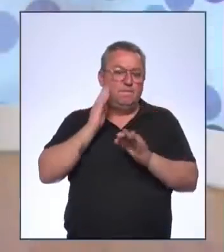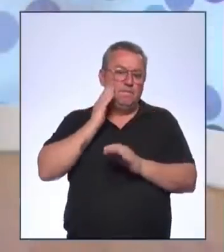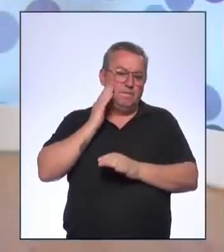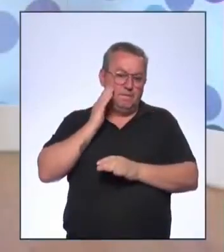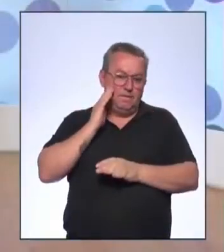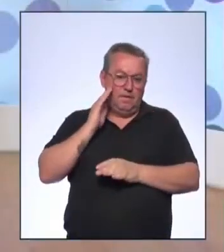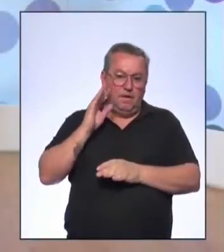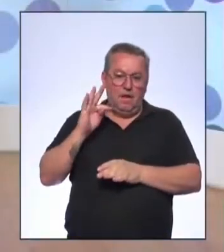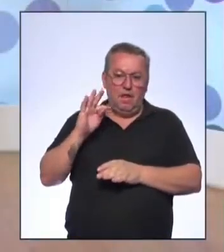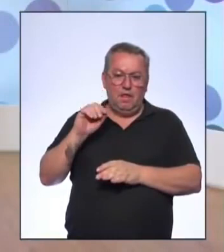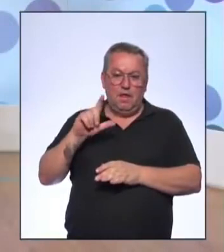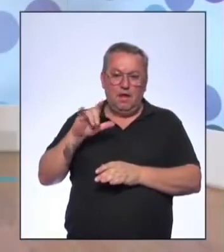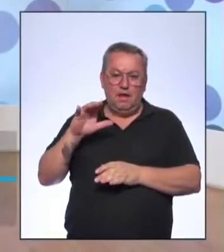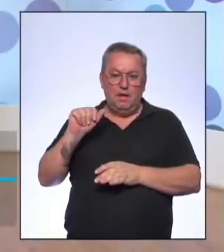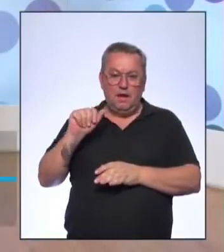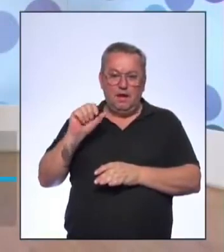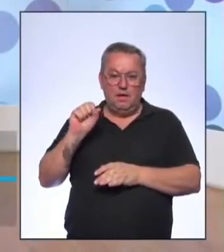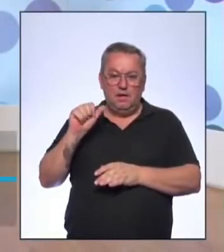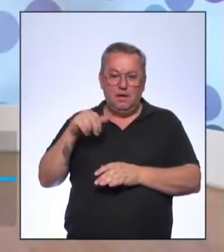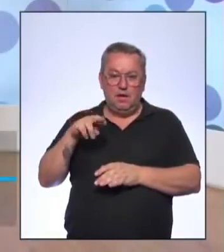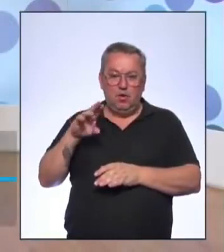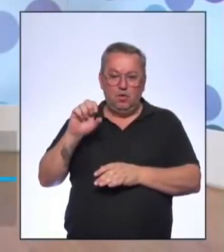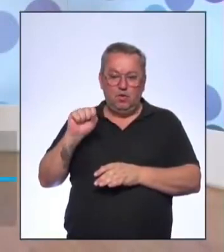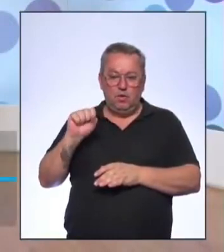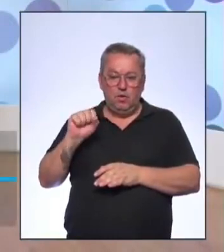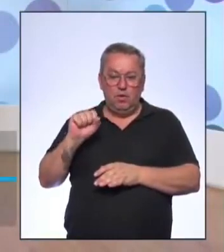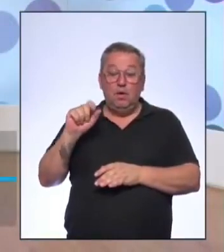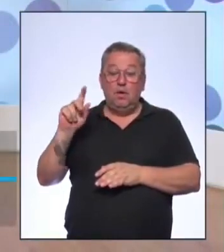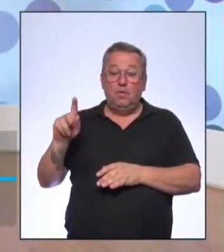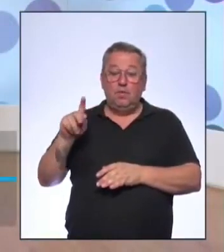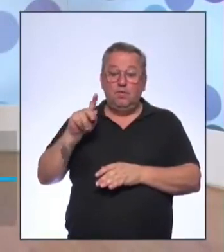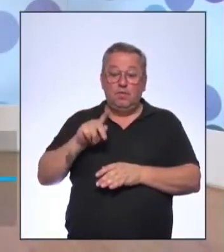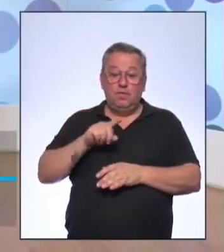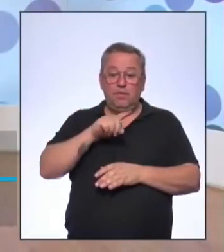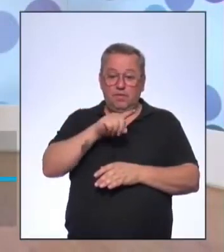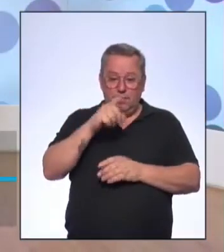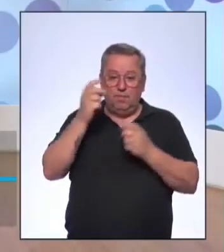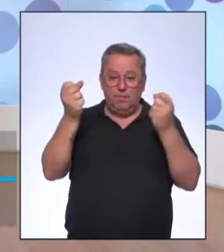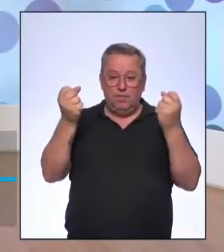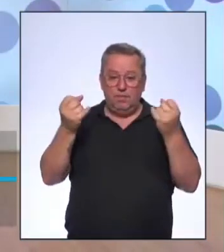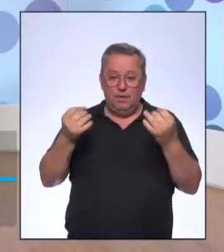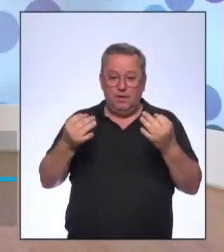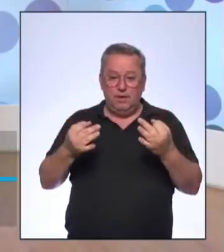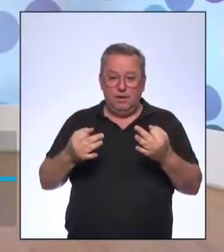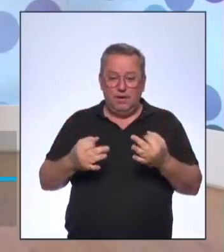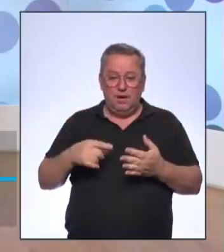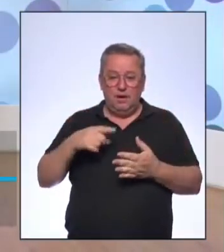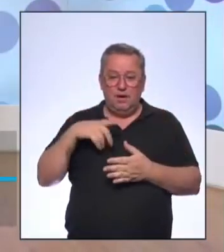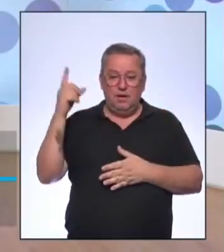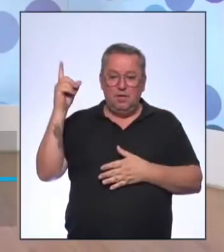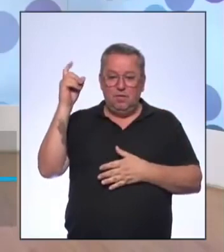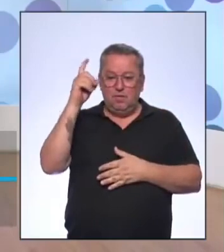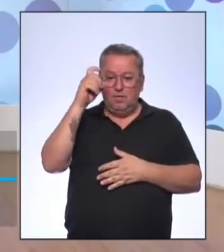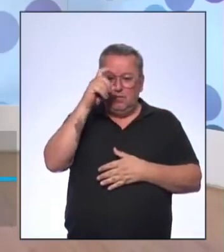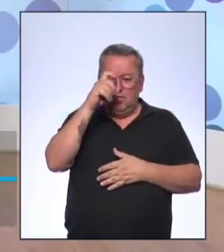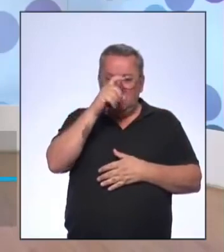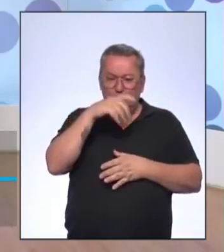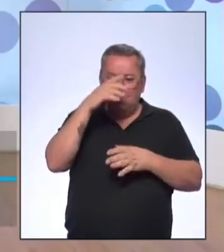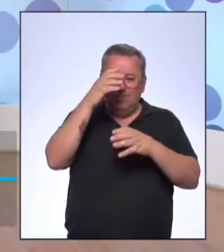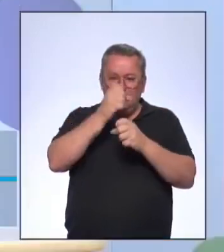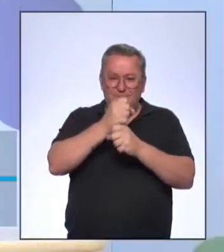que a Thalia Santos, ela até tinha colocado aqui. Professor, você pode explicar na lousa? Tenho dificuldade com as